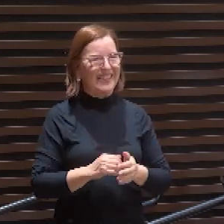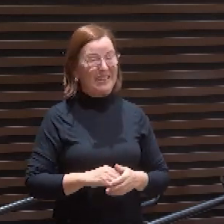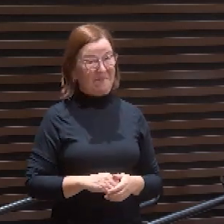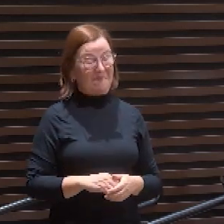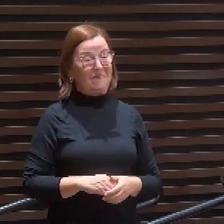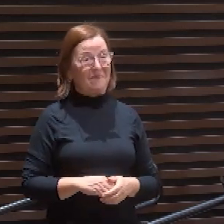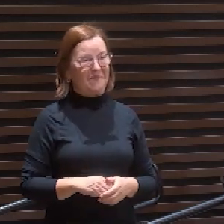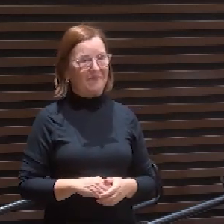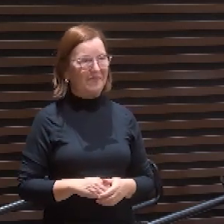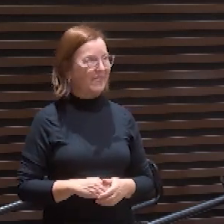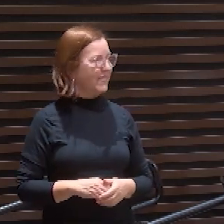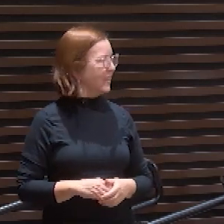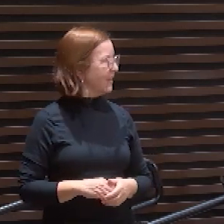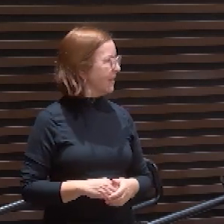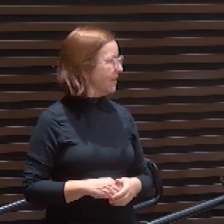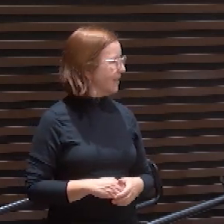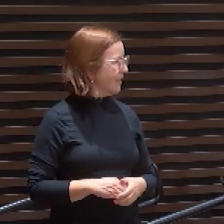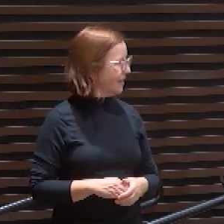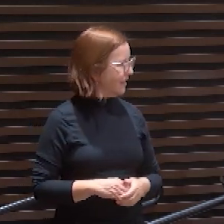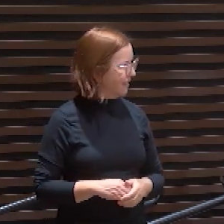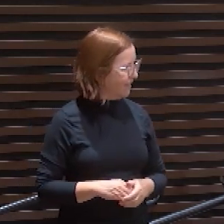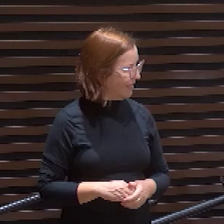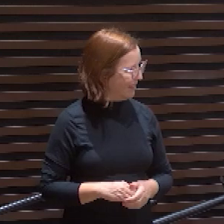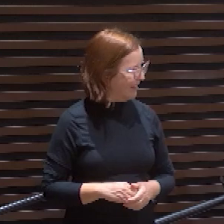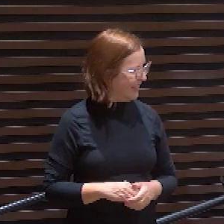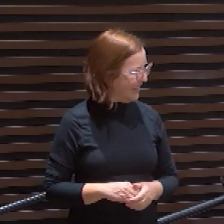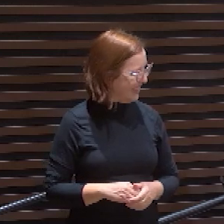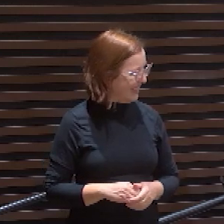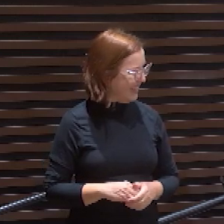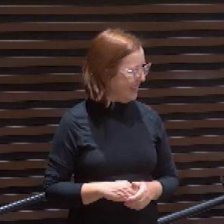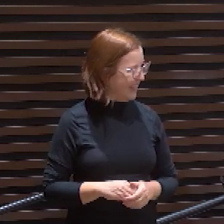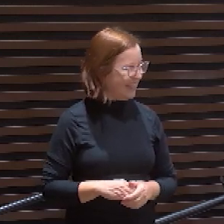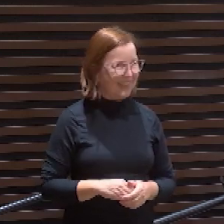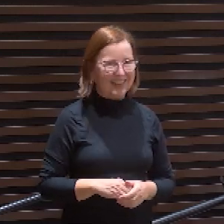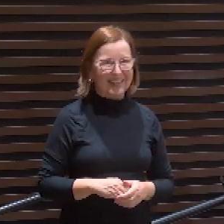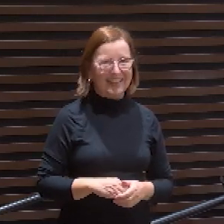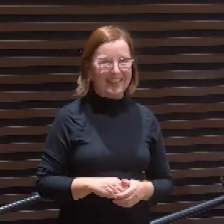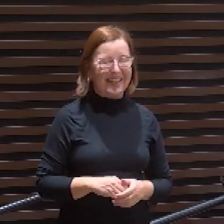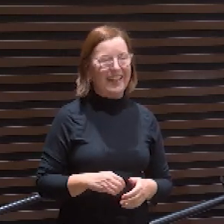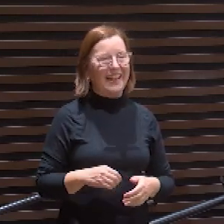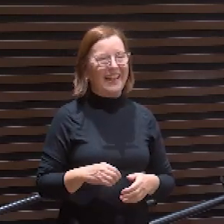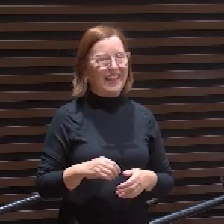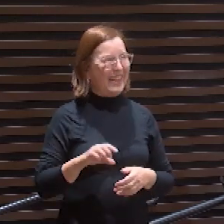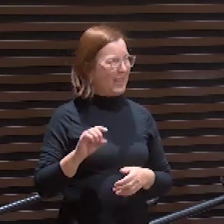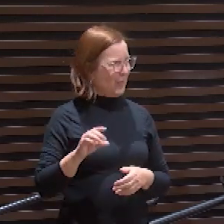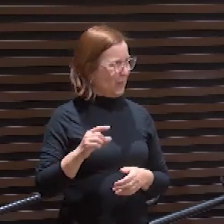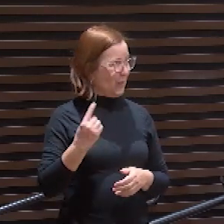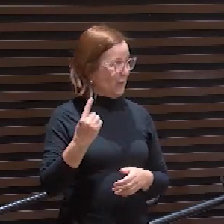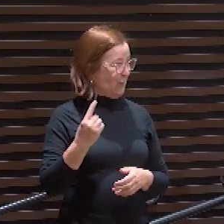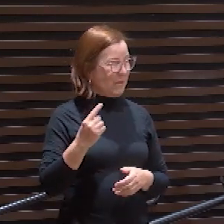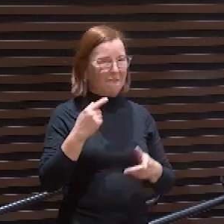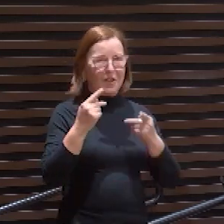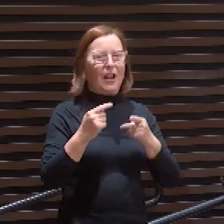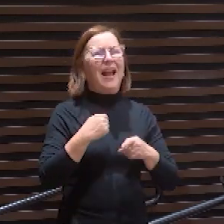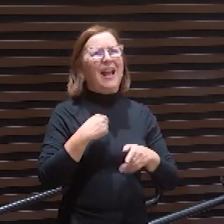Opa, só a Débora levantou as mãos ali. O outro também foi muito fraquinho.